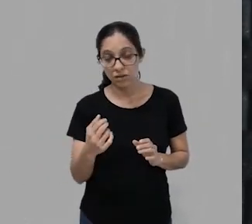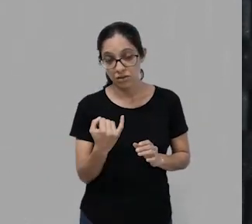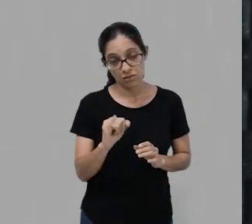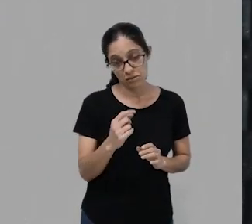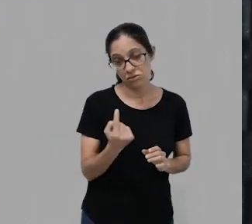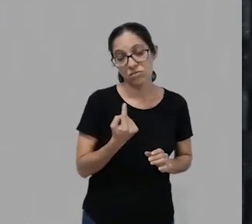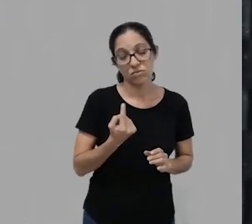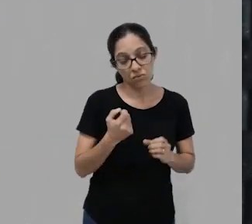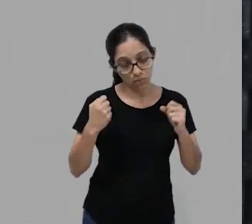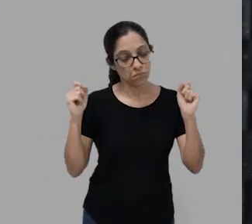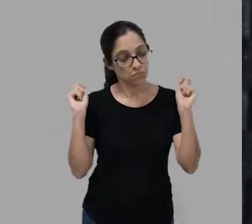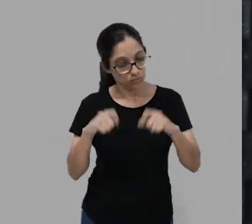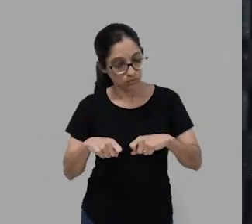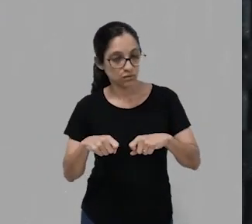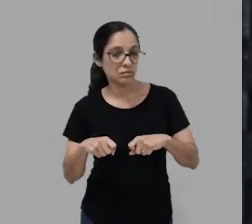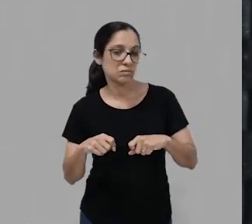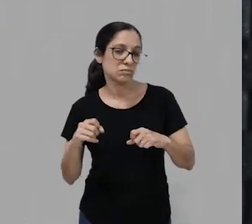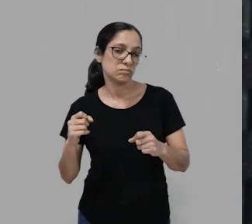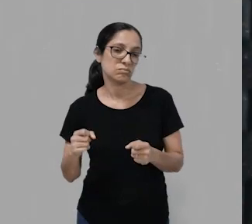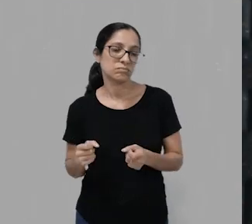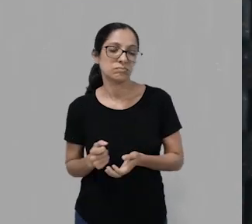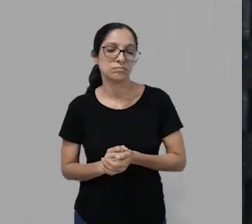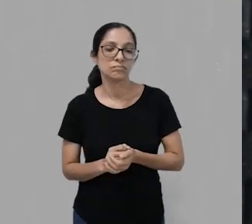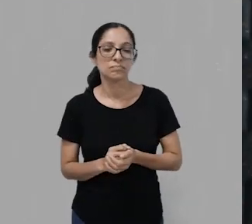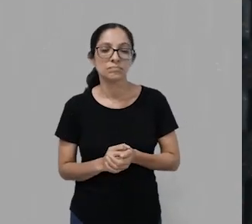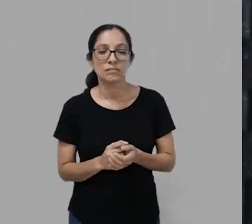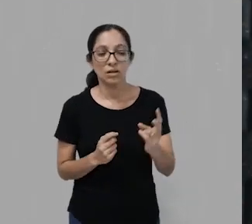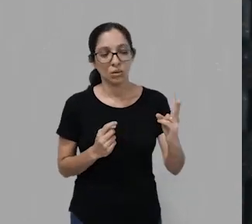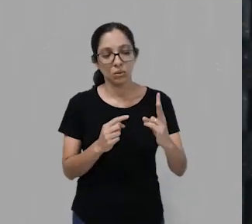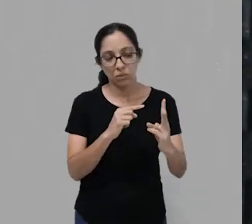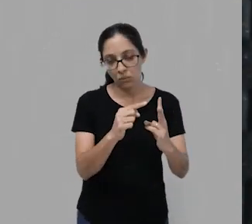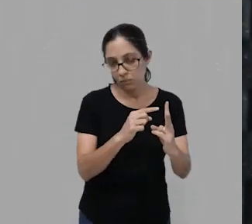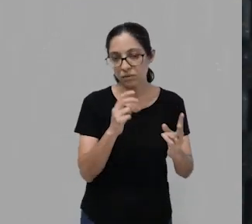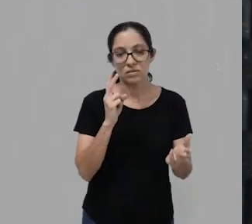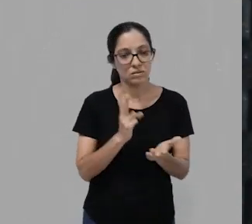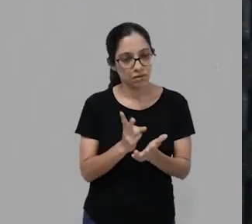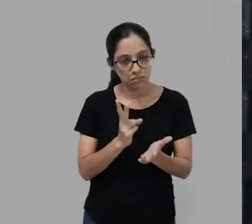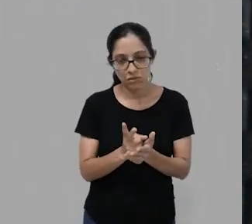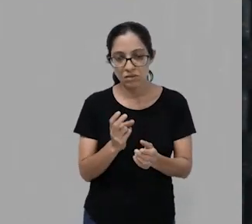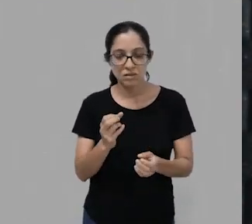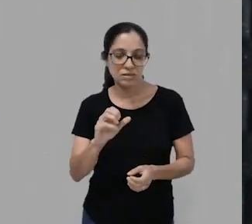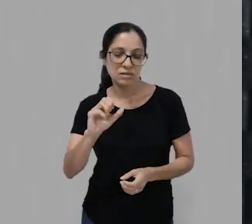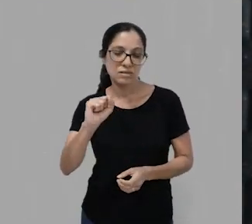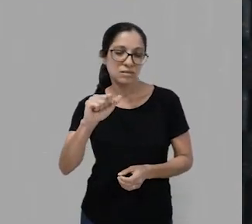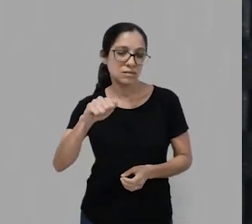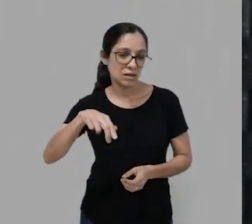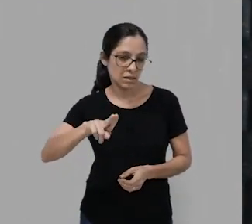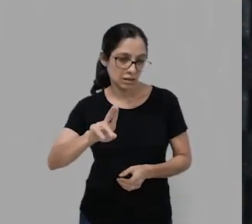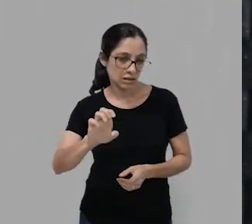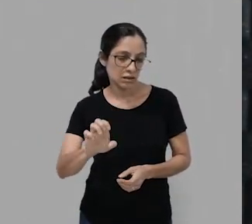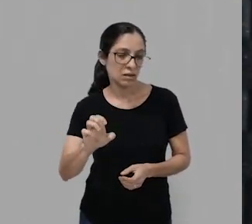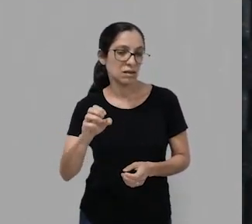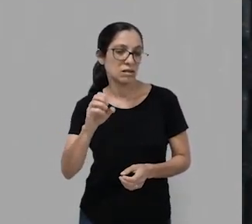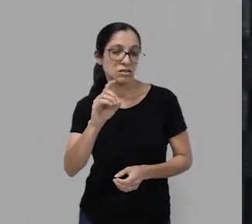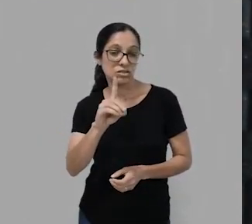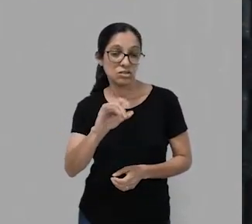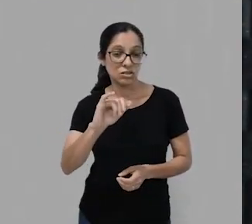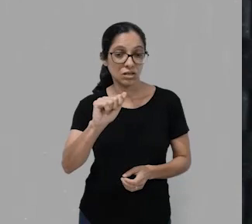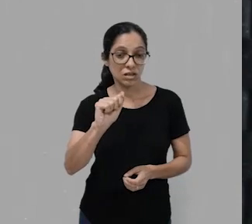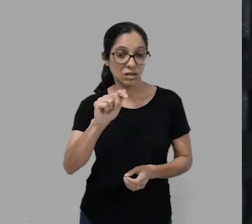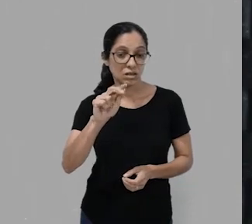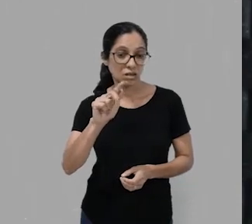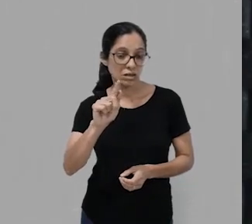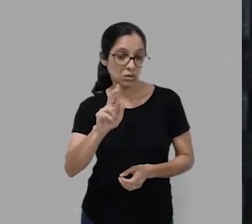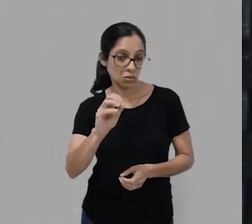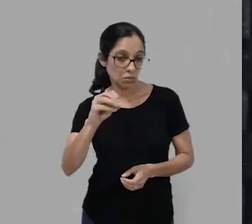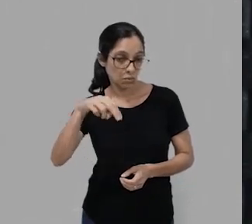diagonal. No simples. Mas quando é duplas, tem que ser em diagonal. Aqui existe a obrigatoriedade, tanto